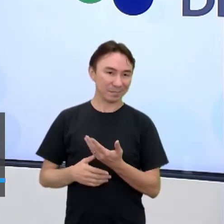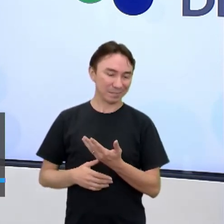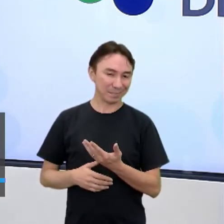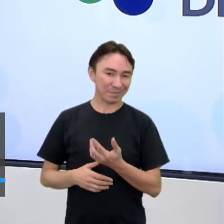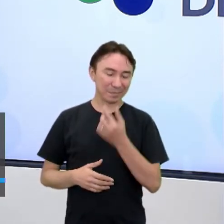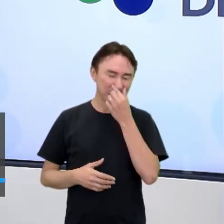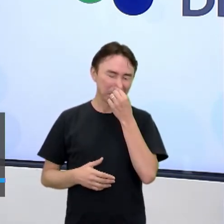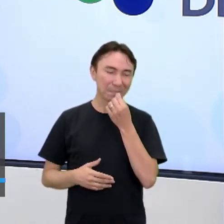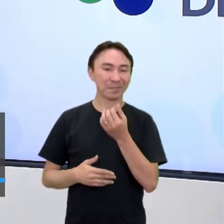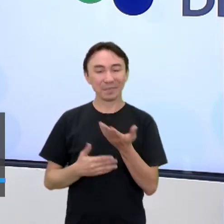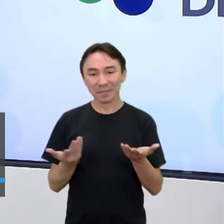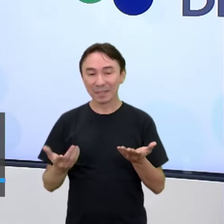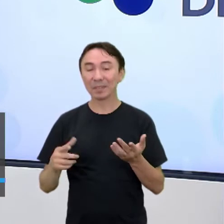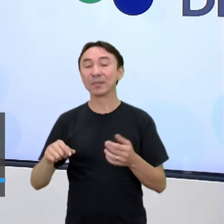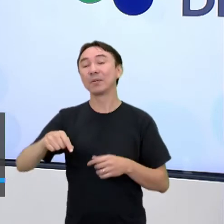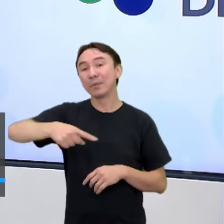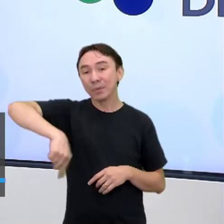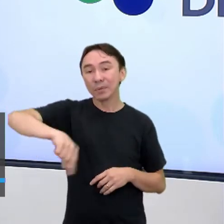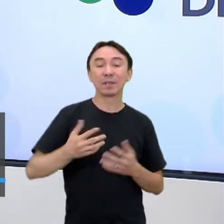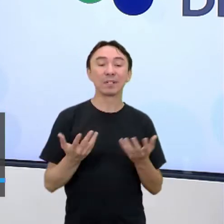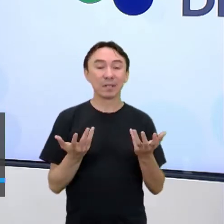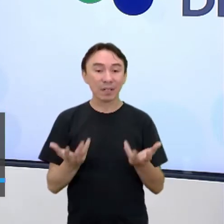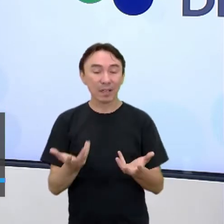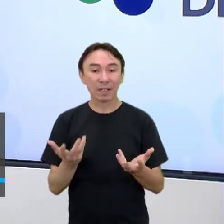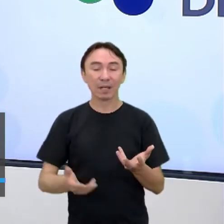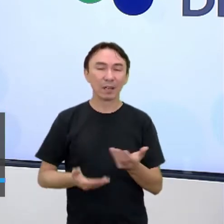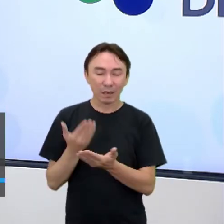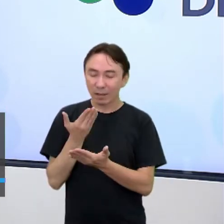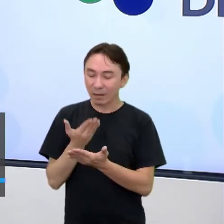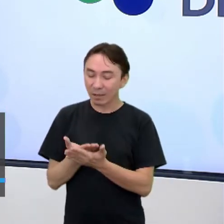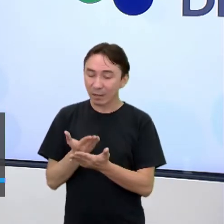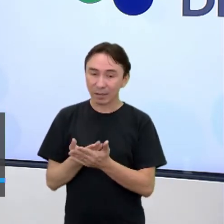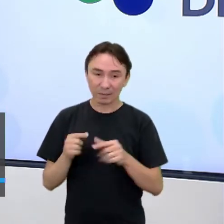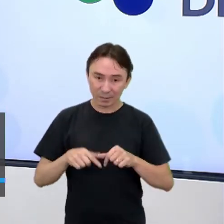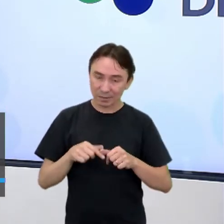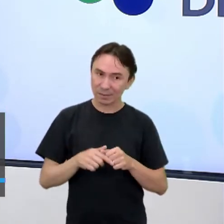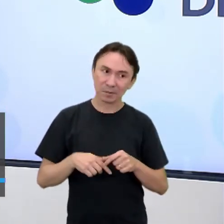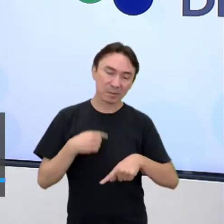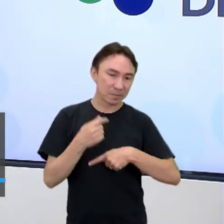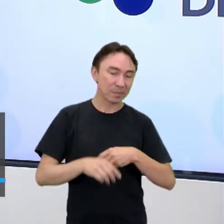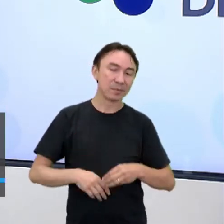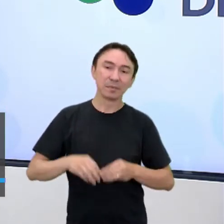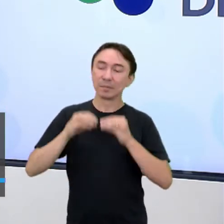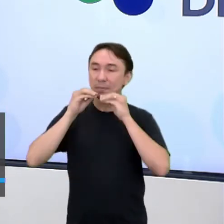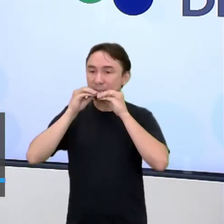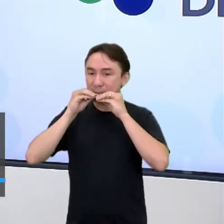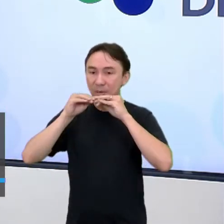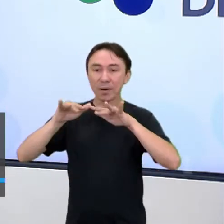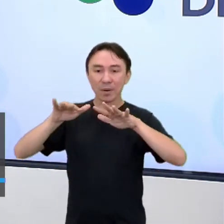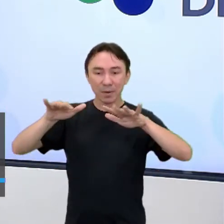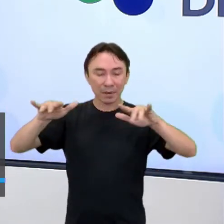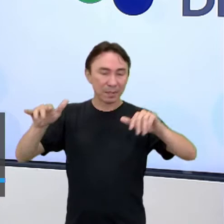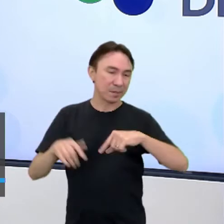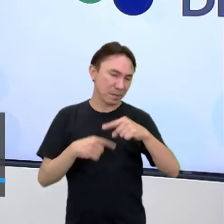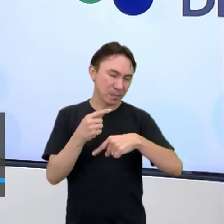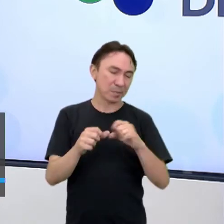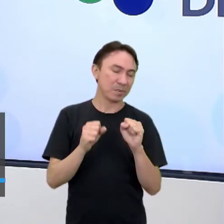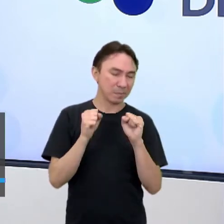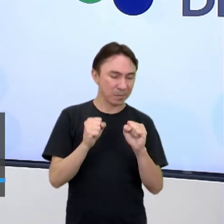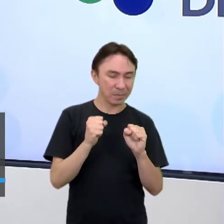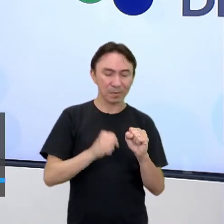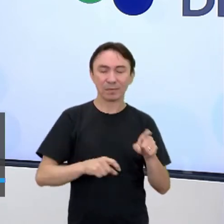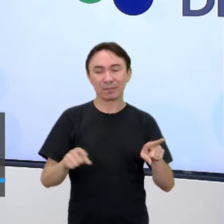tá? Mas a ideia é exatamente isso. Acompanhem a aula, divulguem a aula, né? Depois fiquem à vontade aí para acessar todo esse material